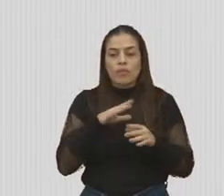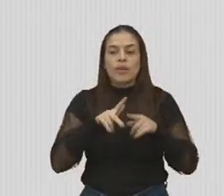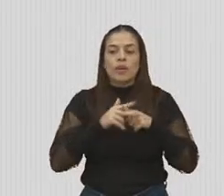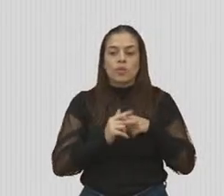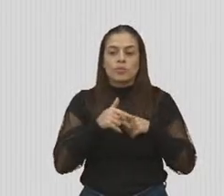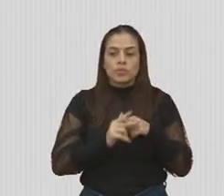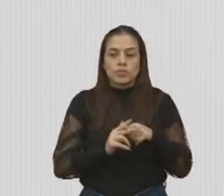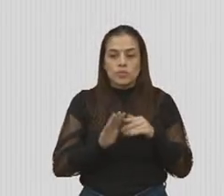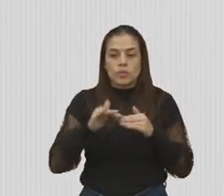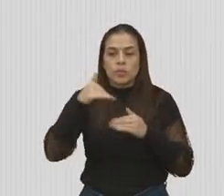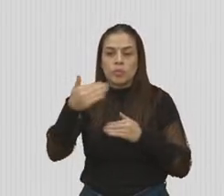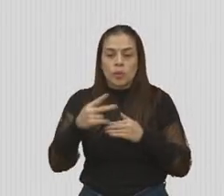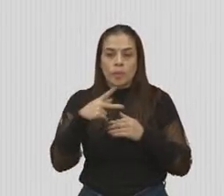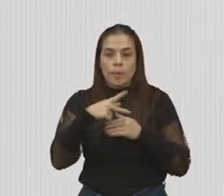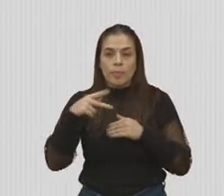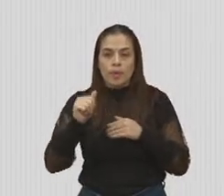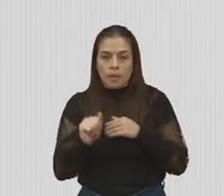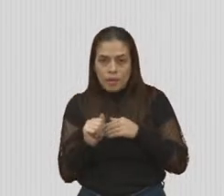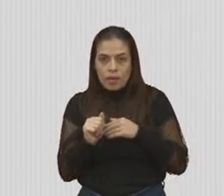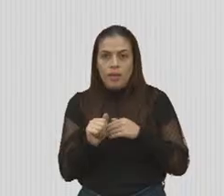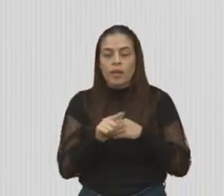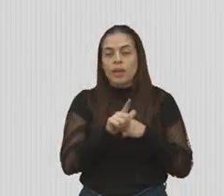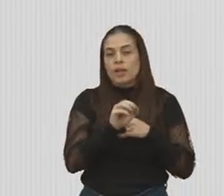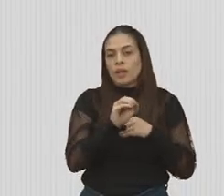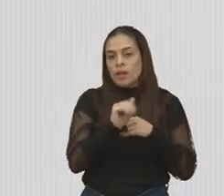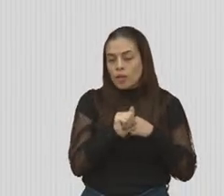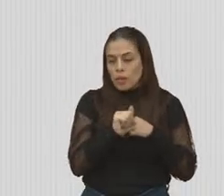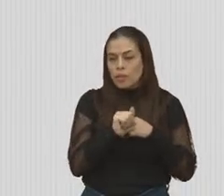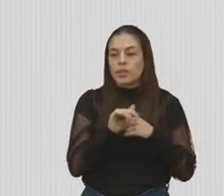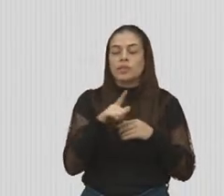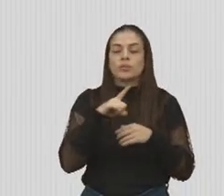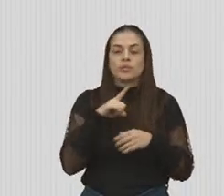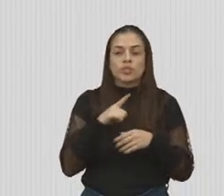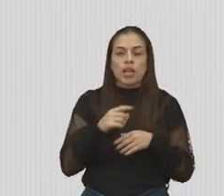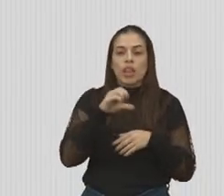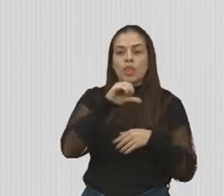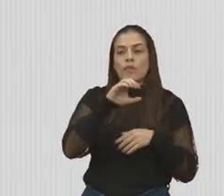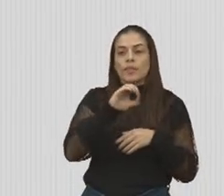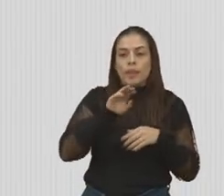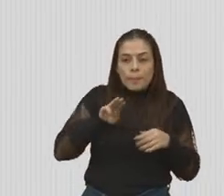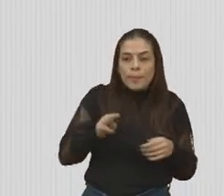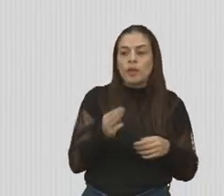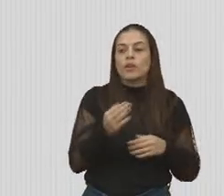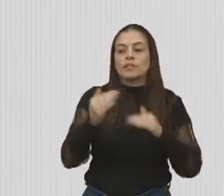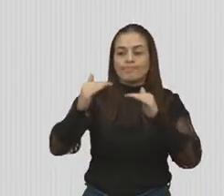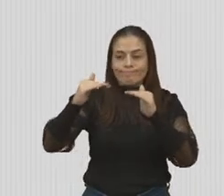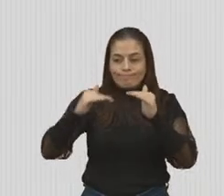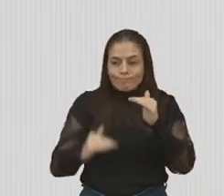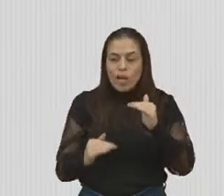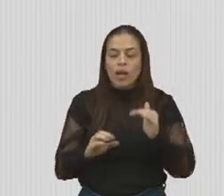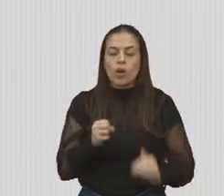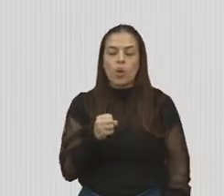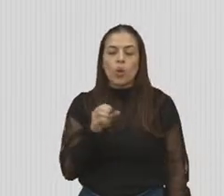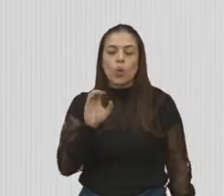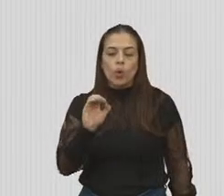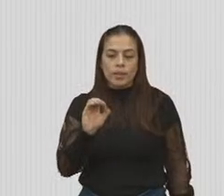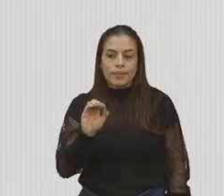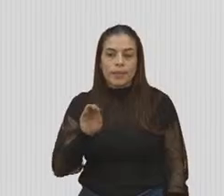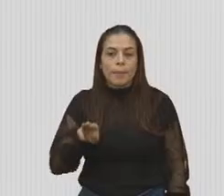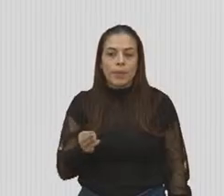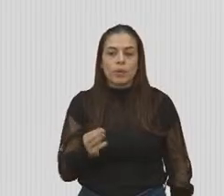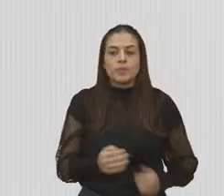no PPA e na LOA, né? Então, a gente tinha 90 milhões e passamos para 80, pode passar.